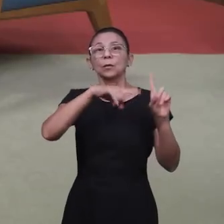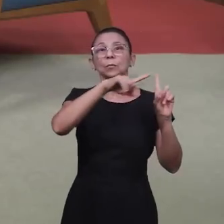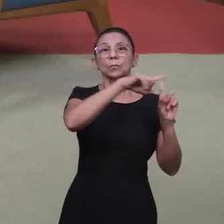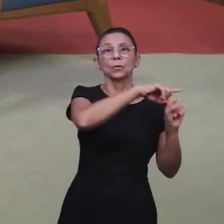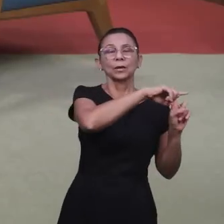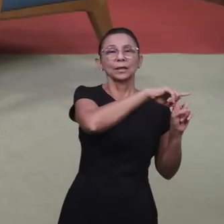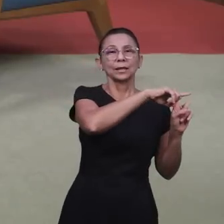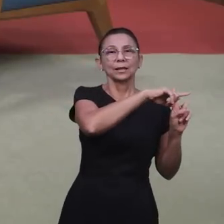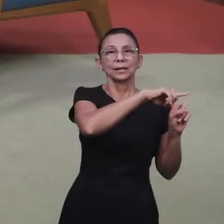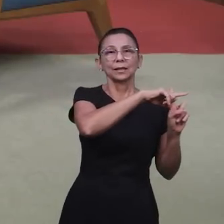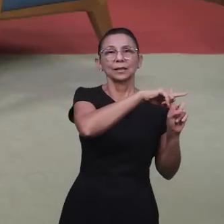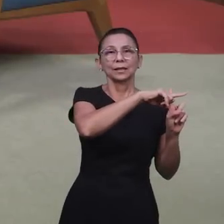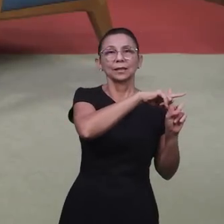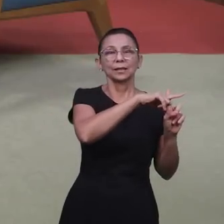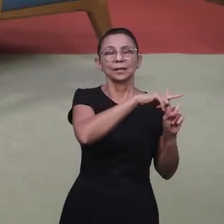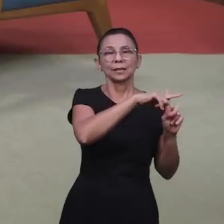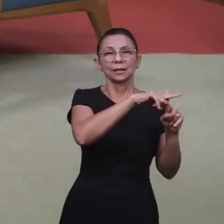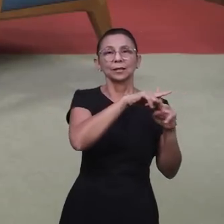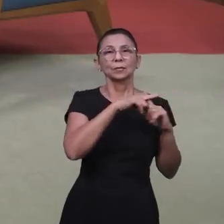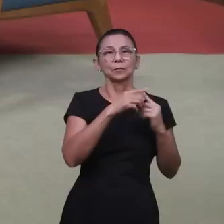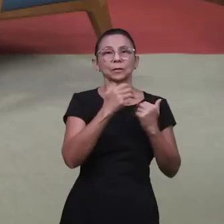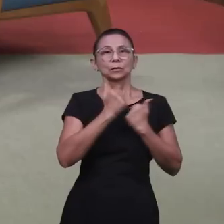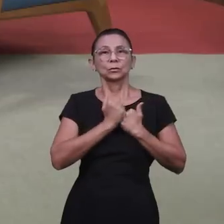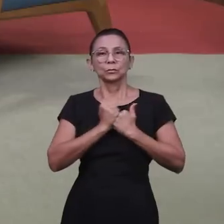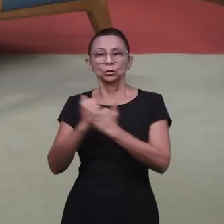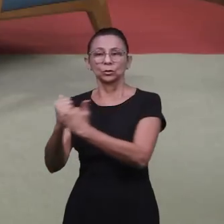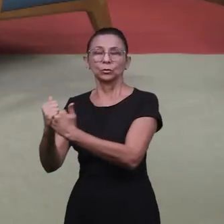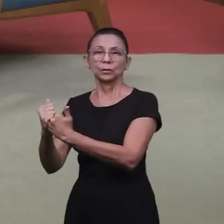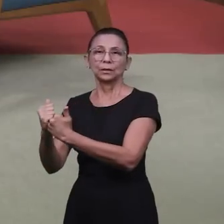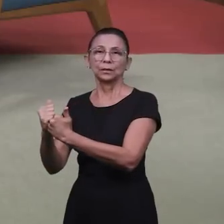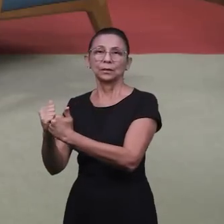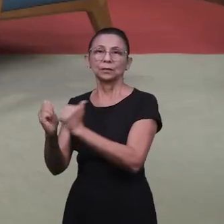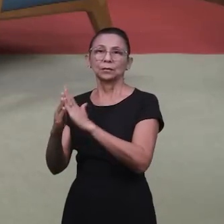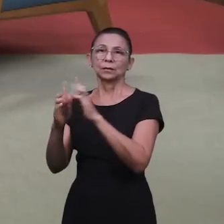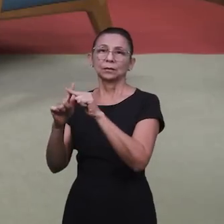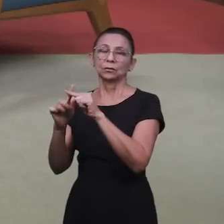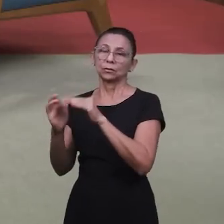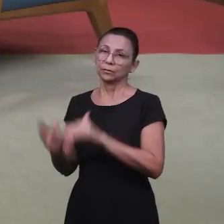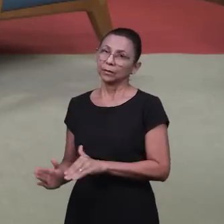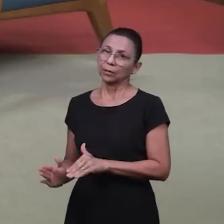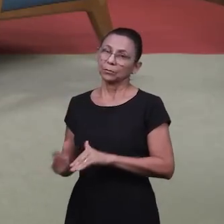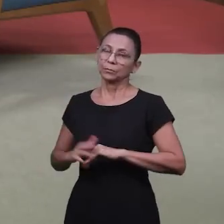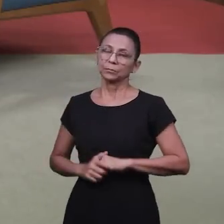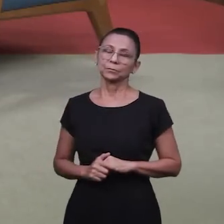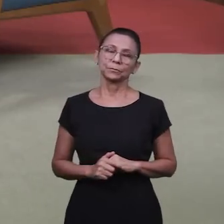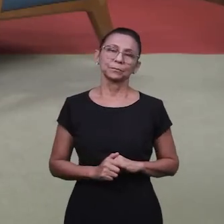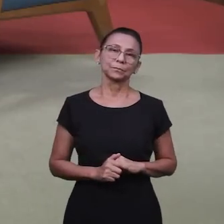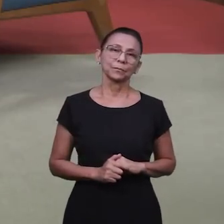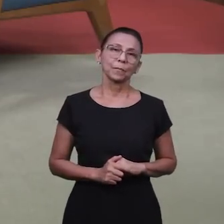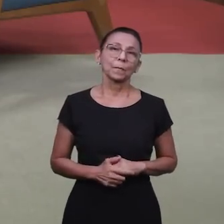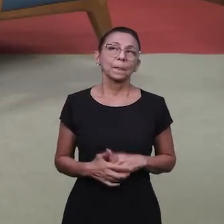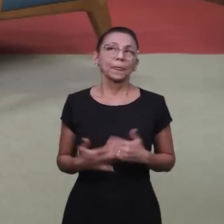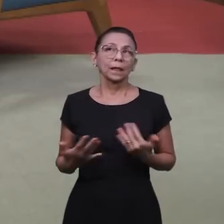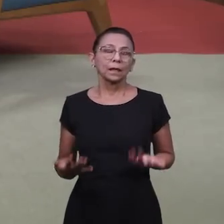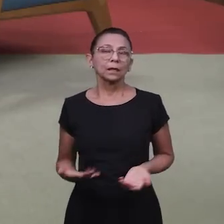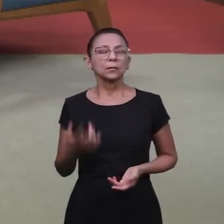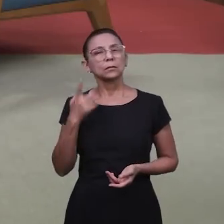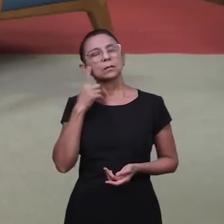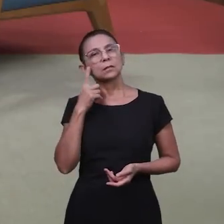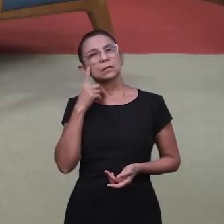noiva. E o que nós vemos nisto, parece até redundante, é o amor,